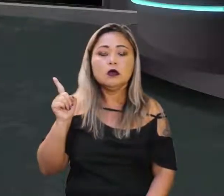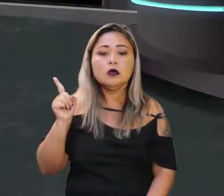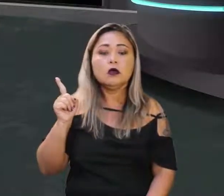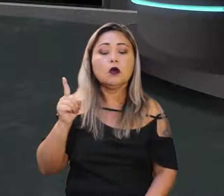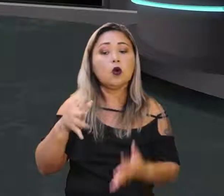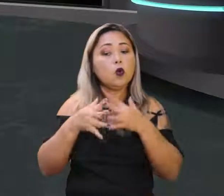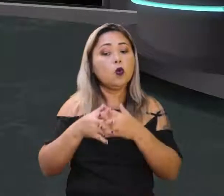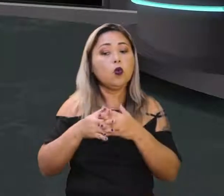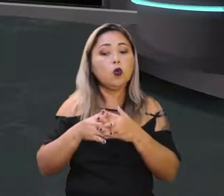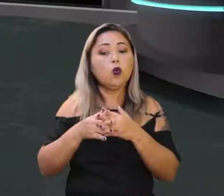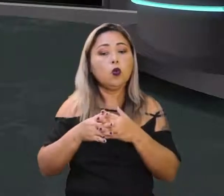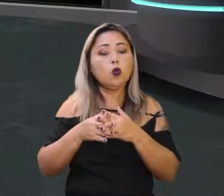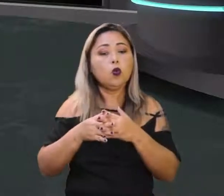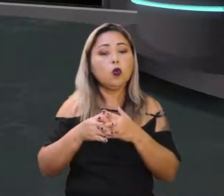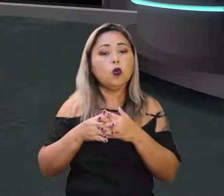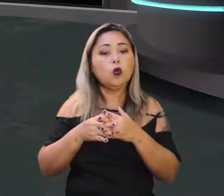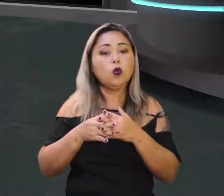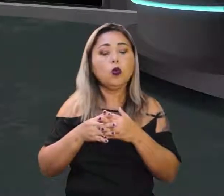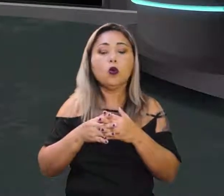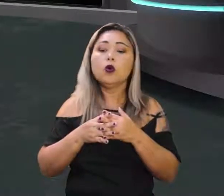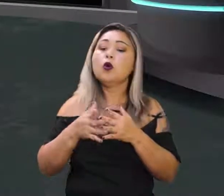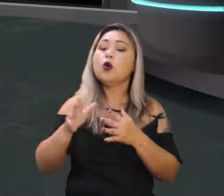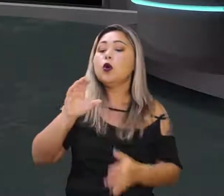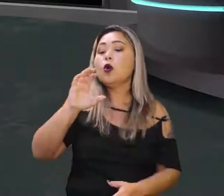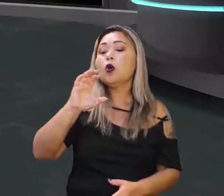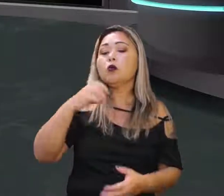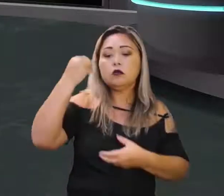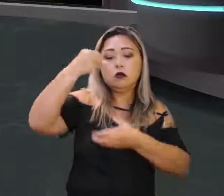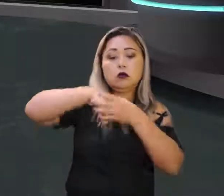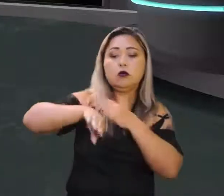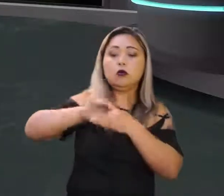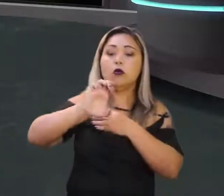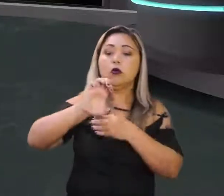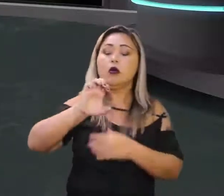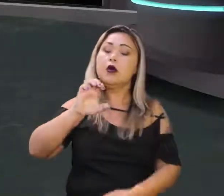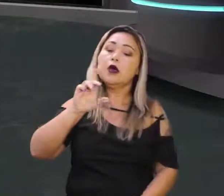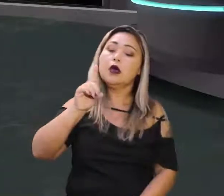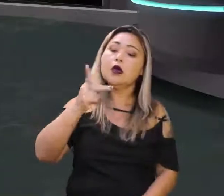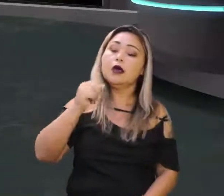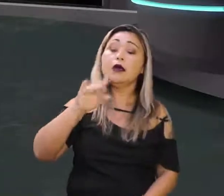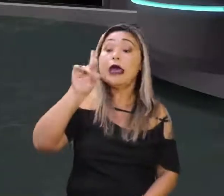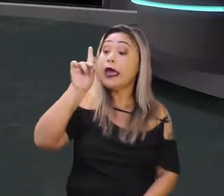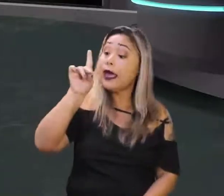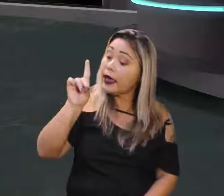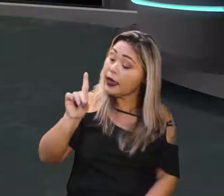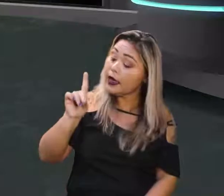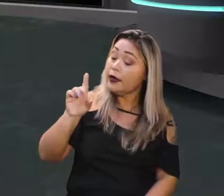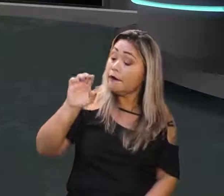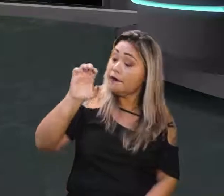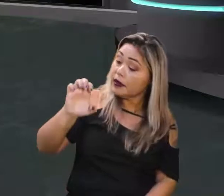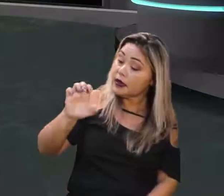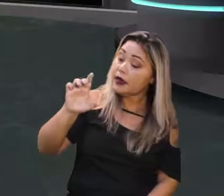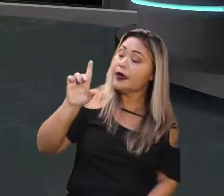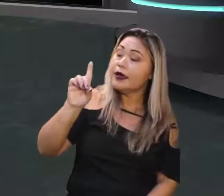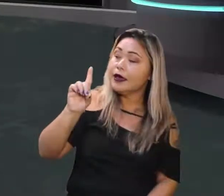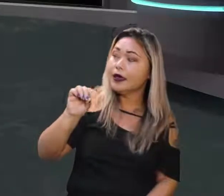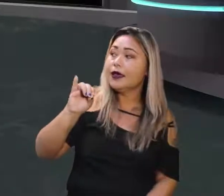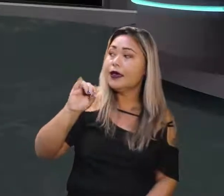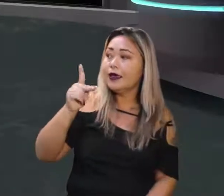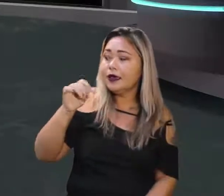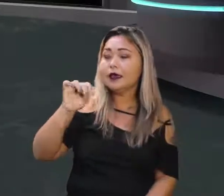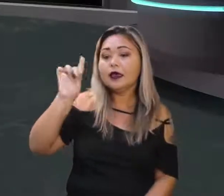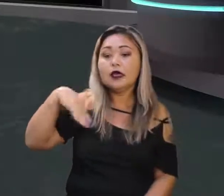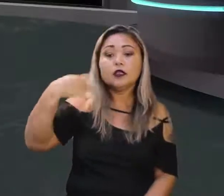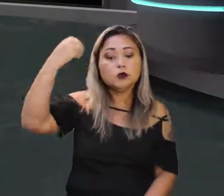eu confundi uma coisa. Não é Complexo de Édipo, é Édipo Rei o nome da peça, tá? Porque o Complexo de Édipo